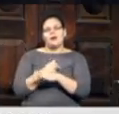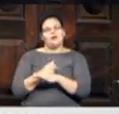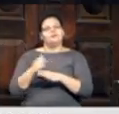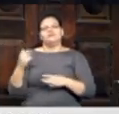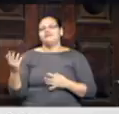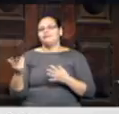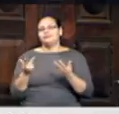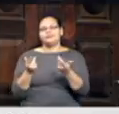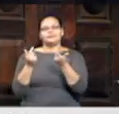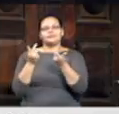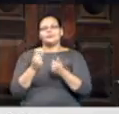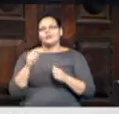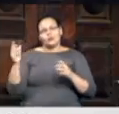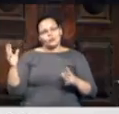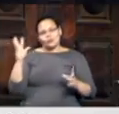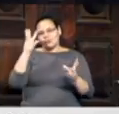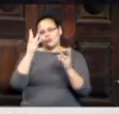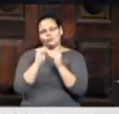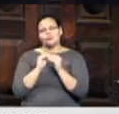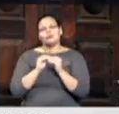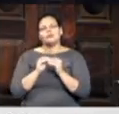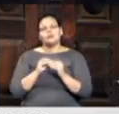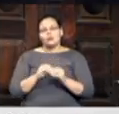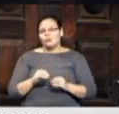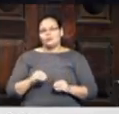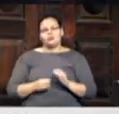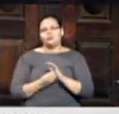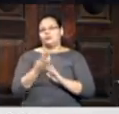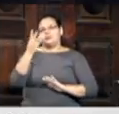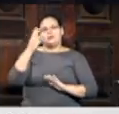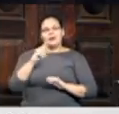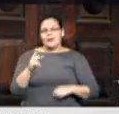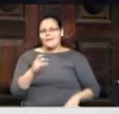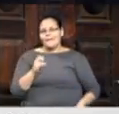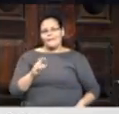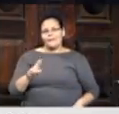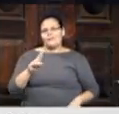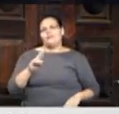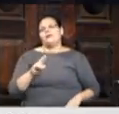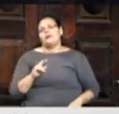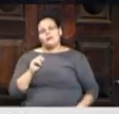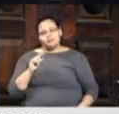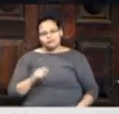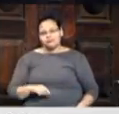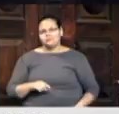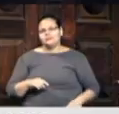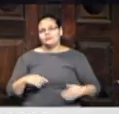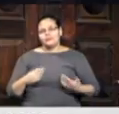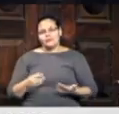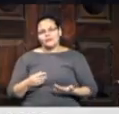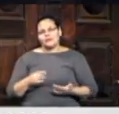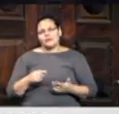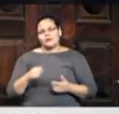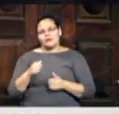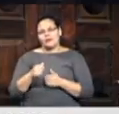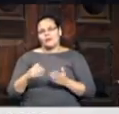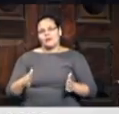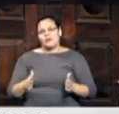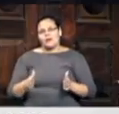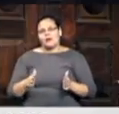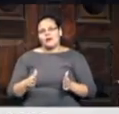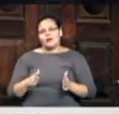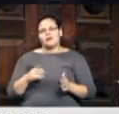mil. Resumo pluri, multi, hiper, facetado, caixa de